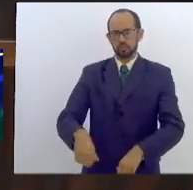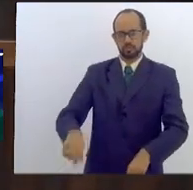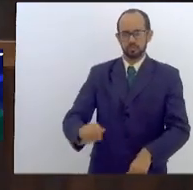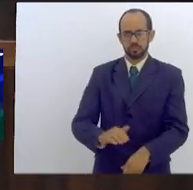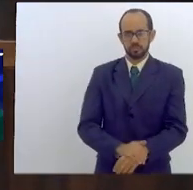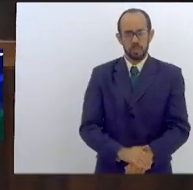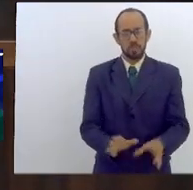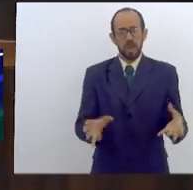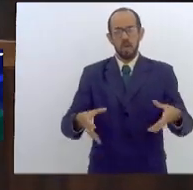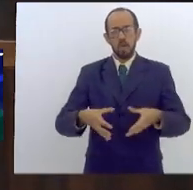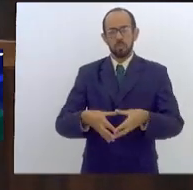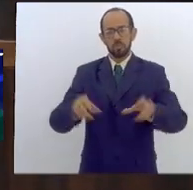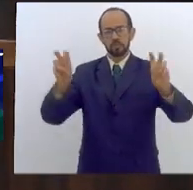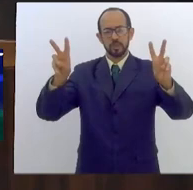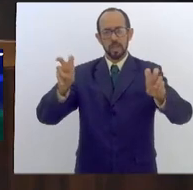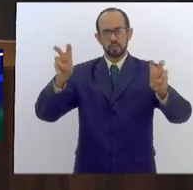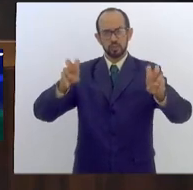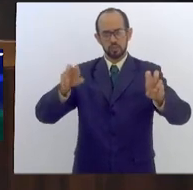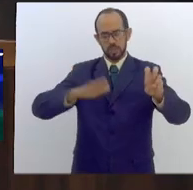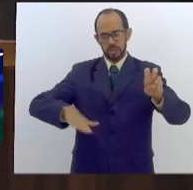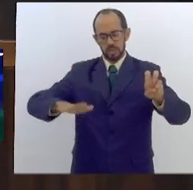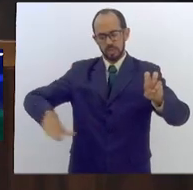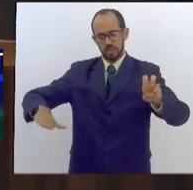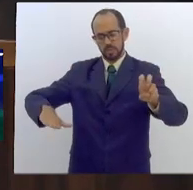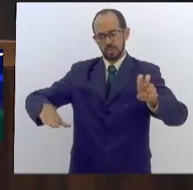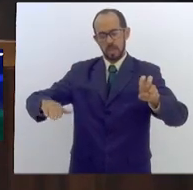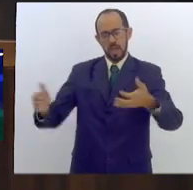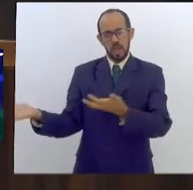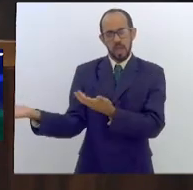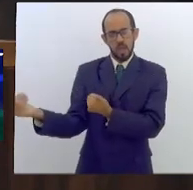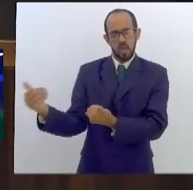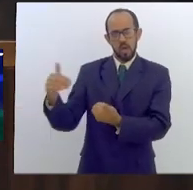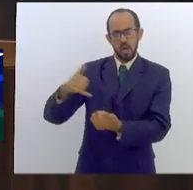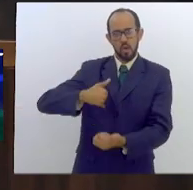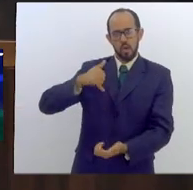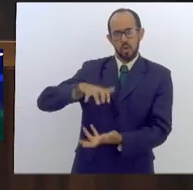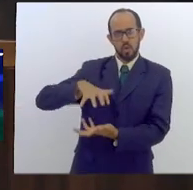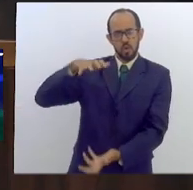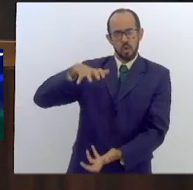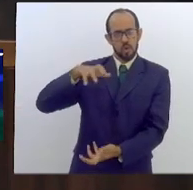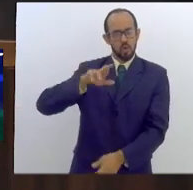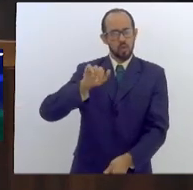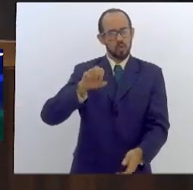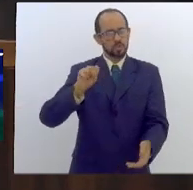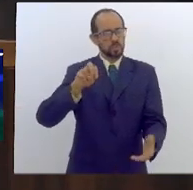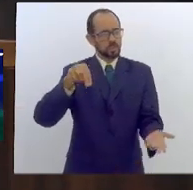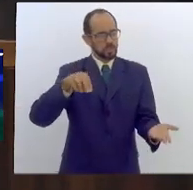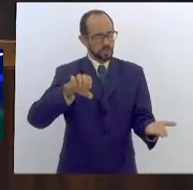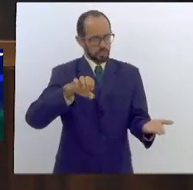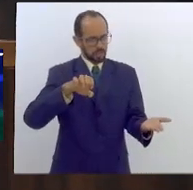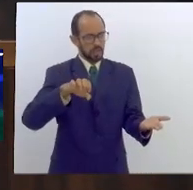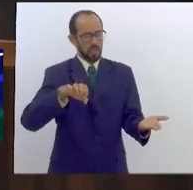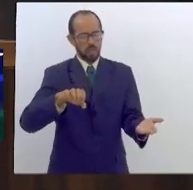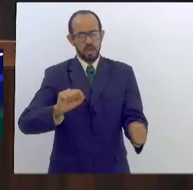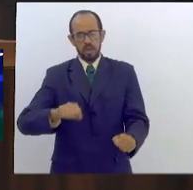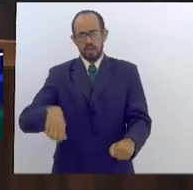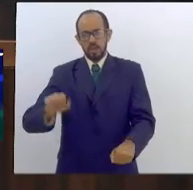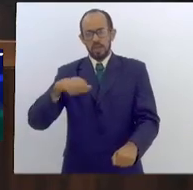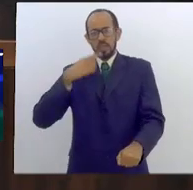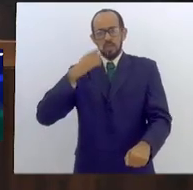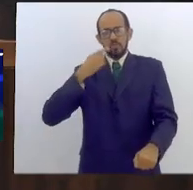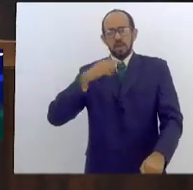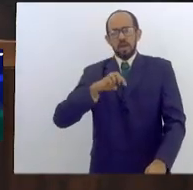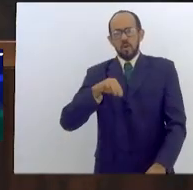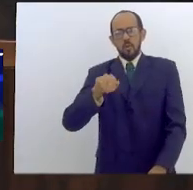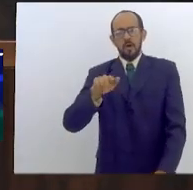Pela Comissão de Assuntos da Criança, Adolescente e Idoso, deputada Rosane Félix. Deputado Wellington